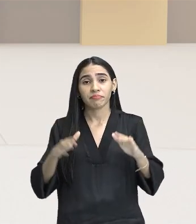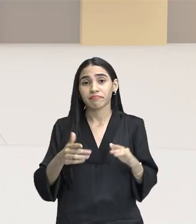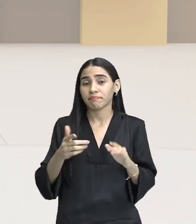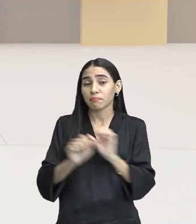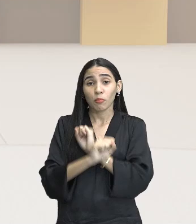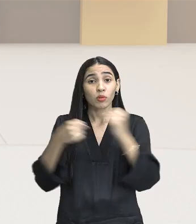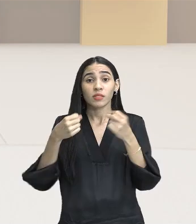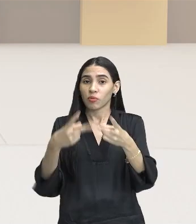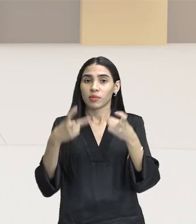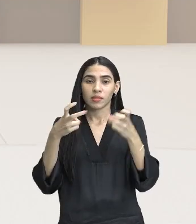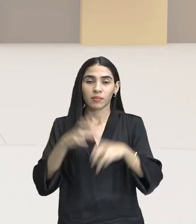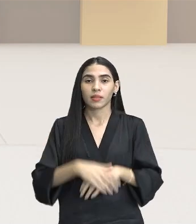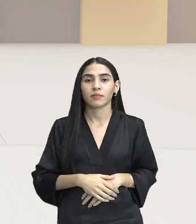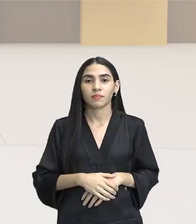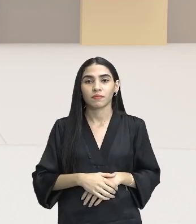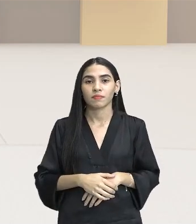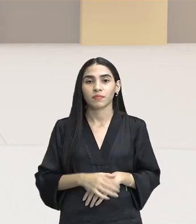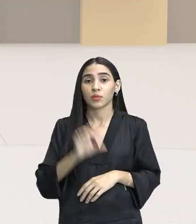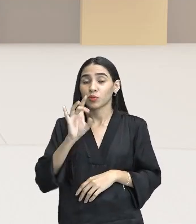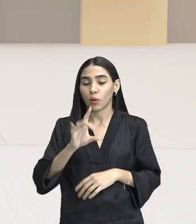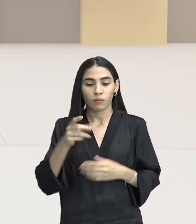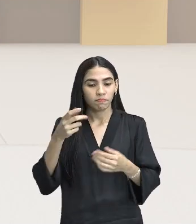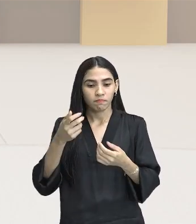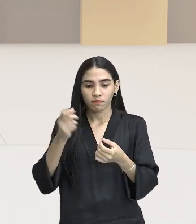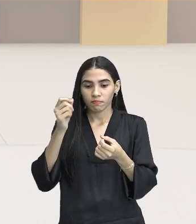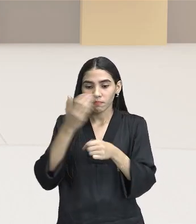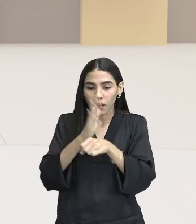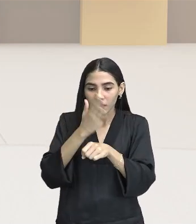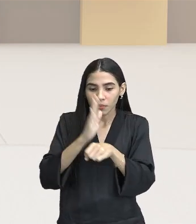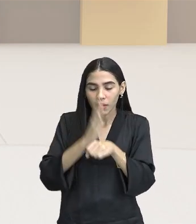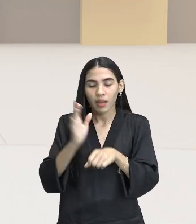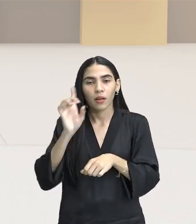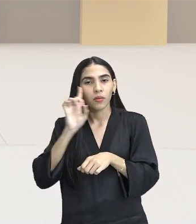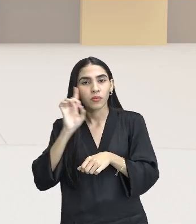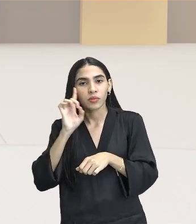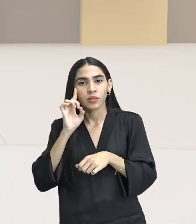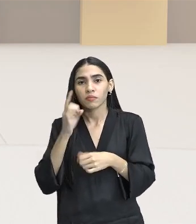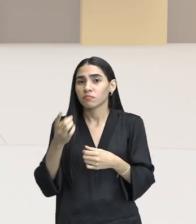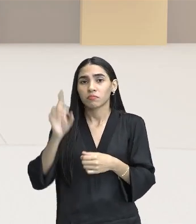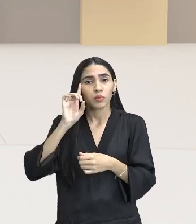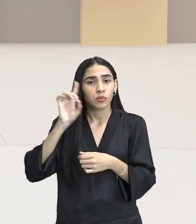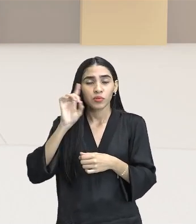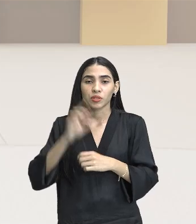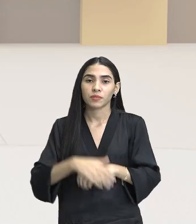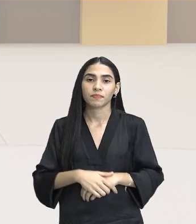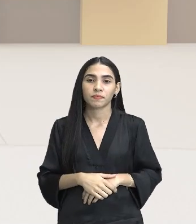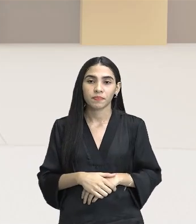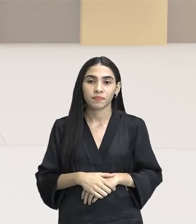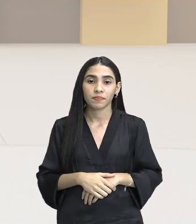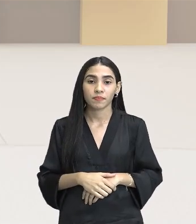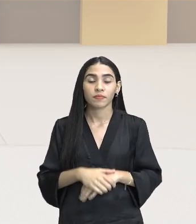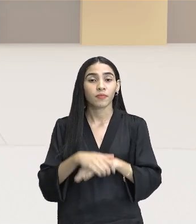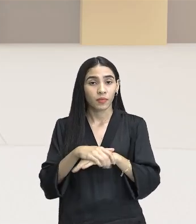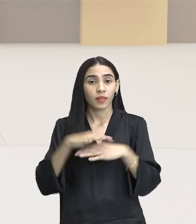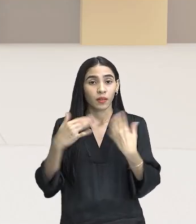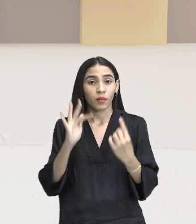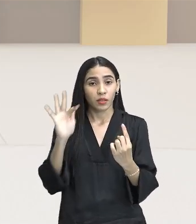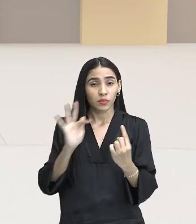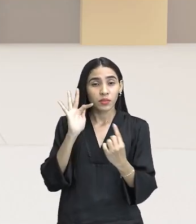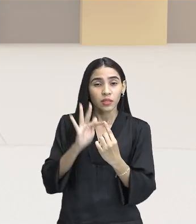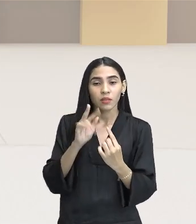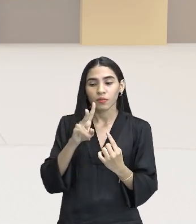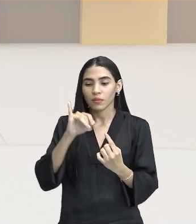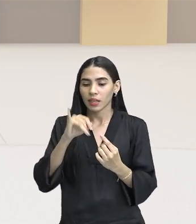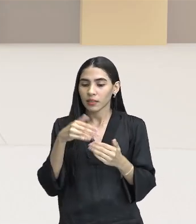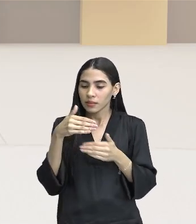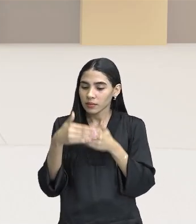percebemos, apenas as fazemos. São coisas que são próprias do nosso dia a dia, Exatamente. Não é isso, e as funções elas vão